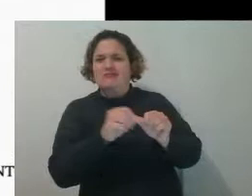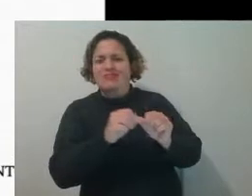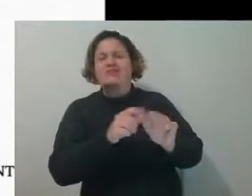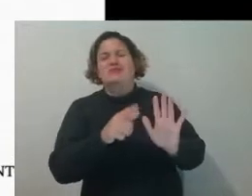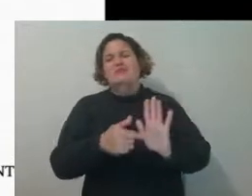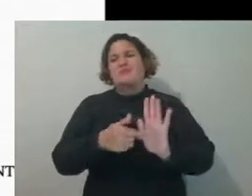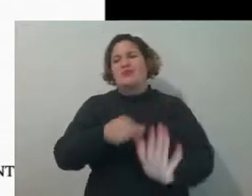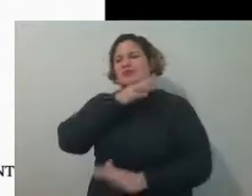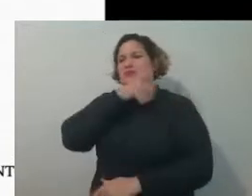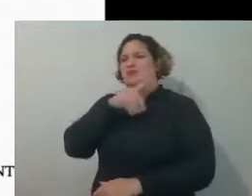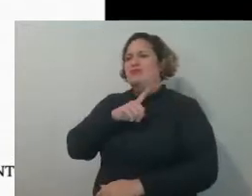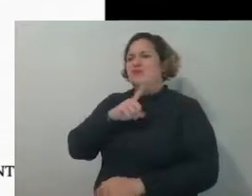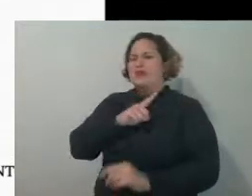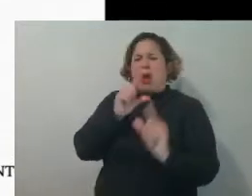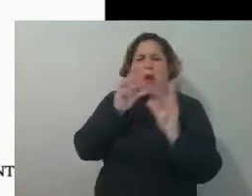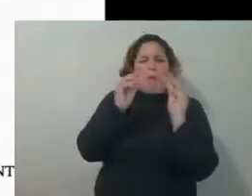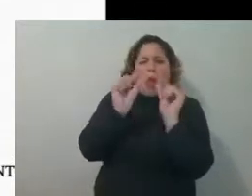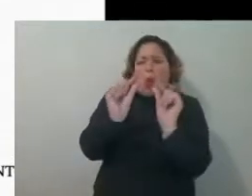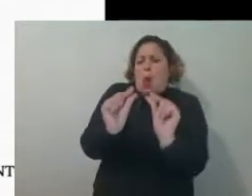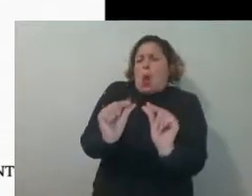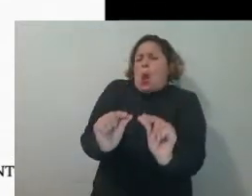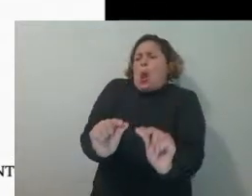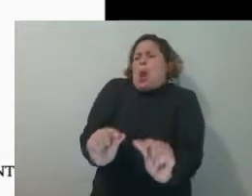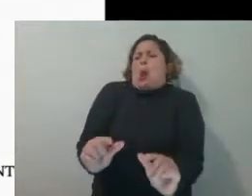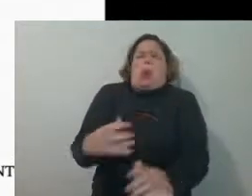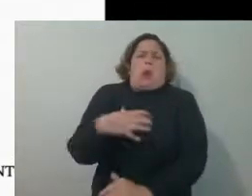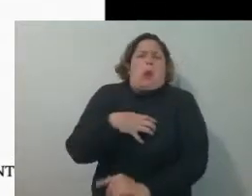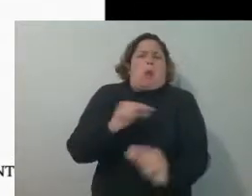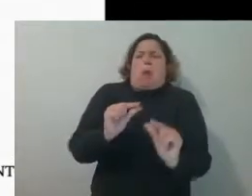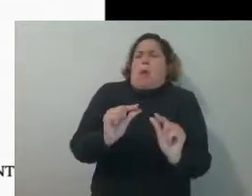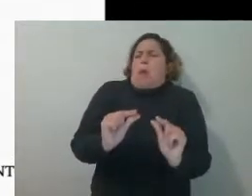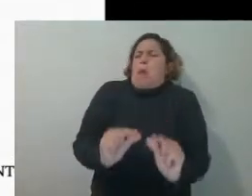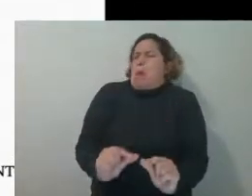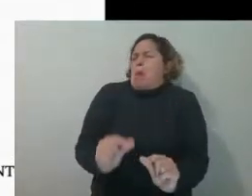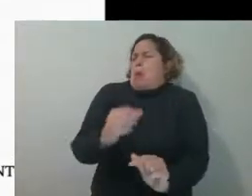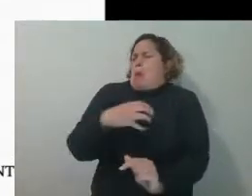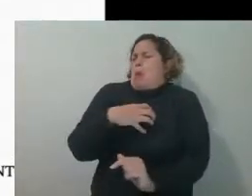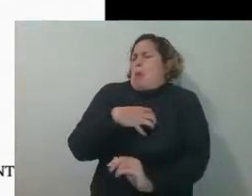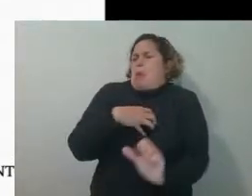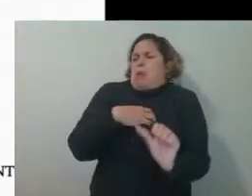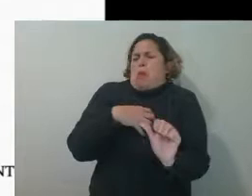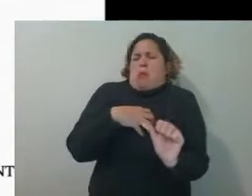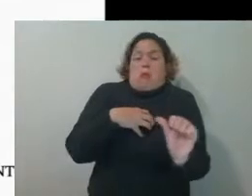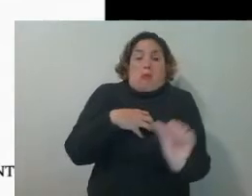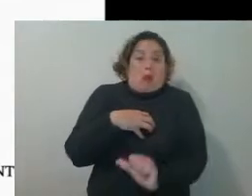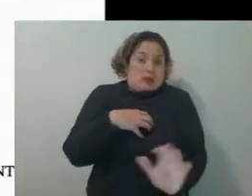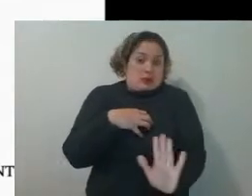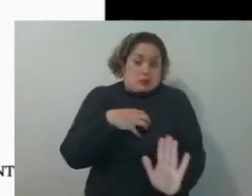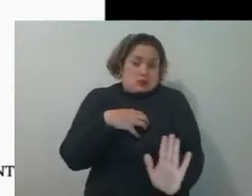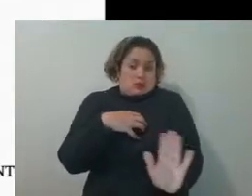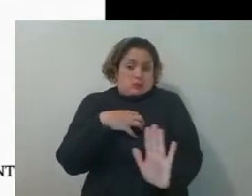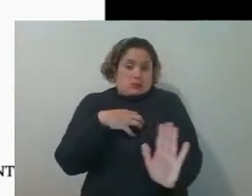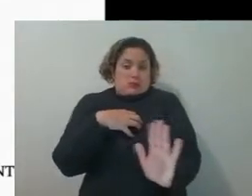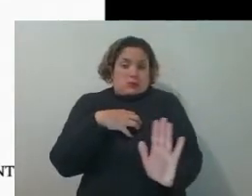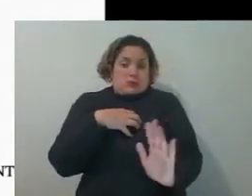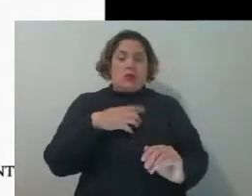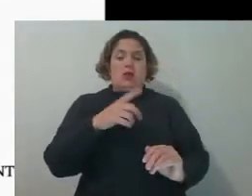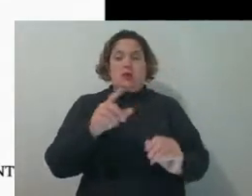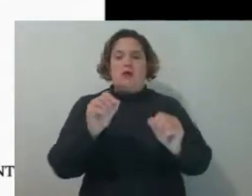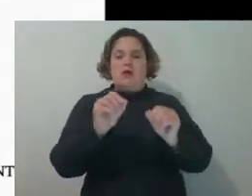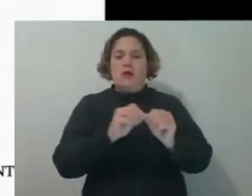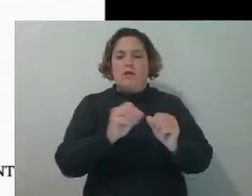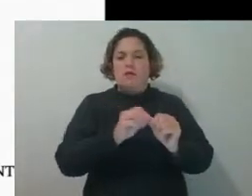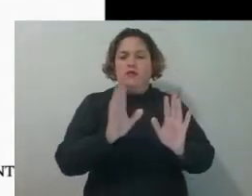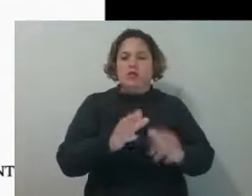bem-estar muito baixo. E no caso, os graus de bem-estar baixo e muito baixo são